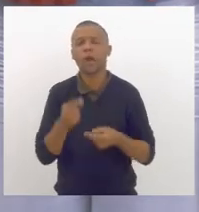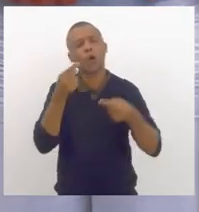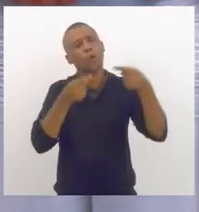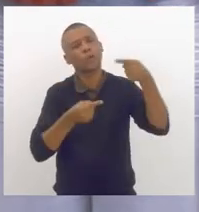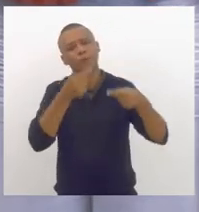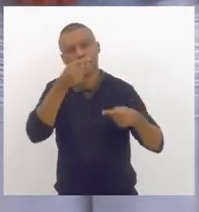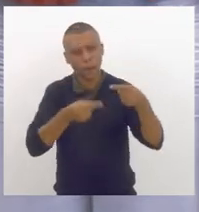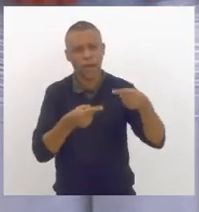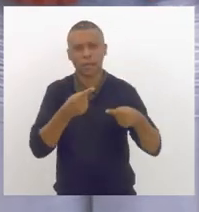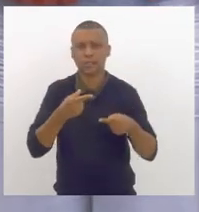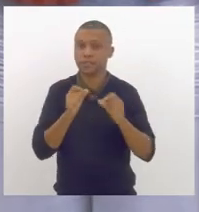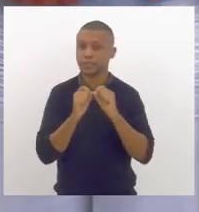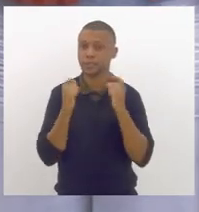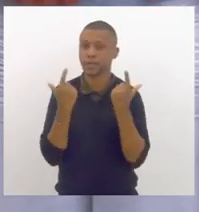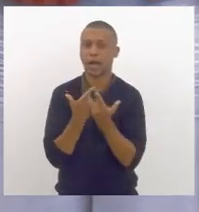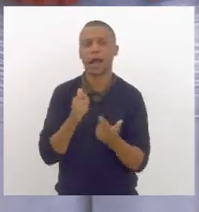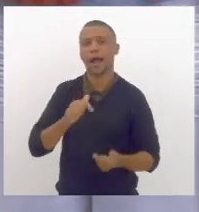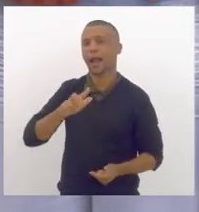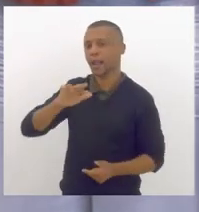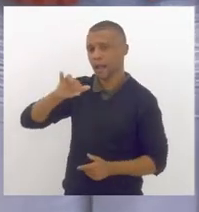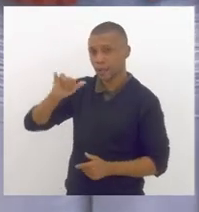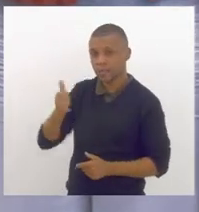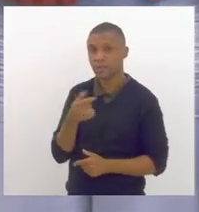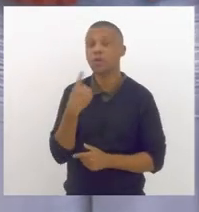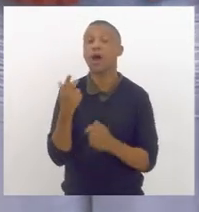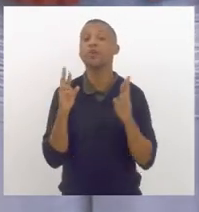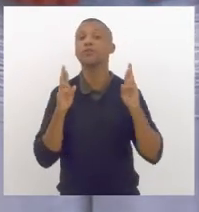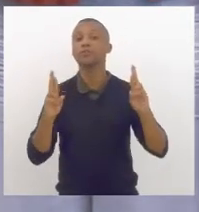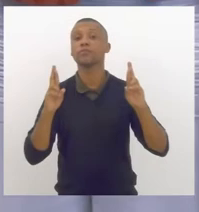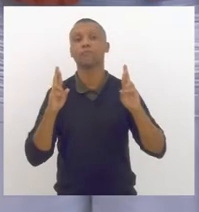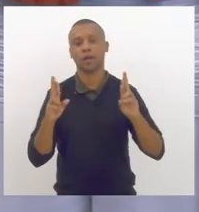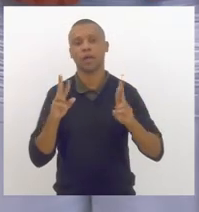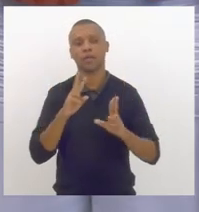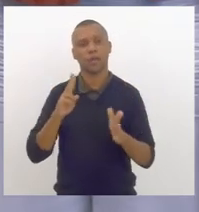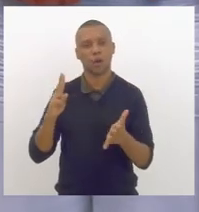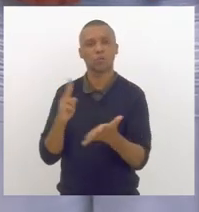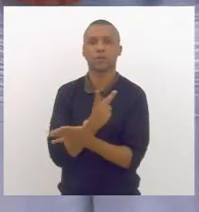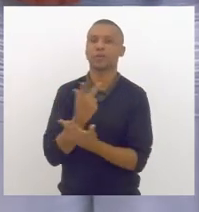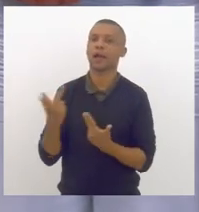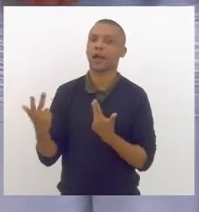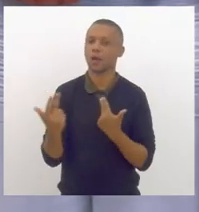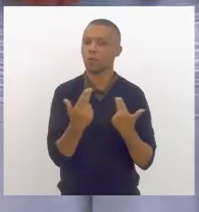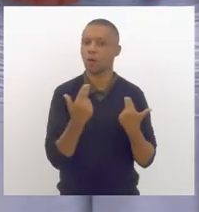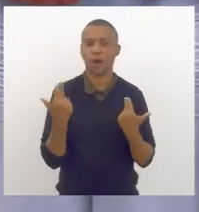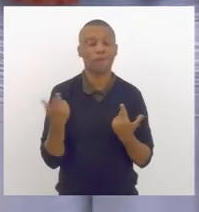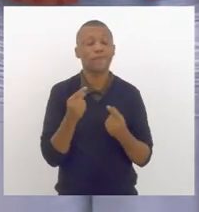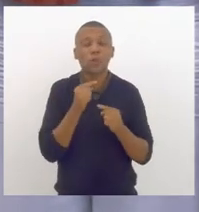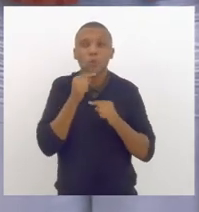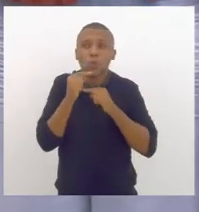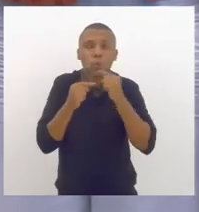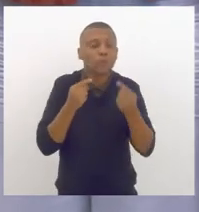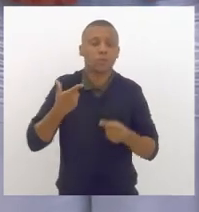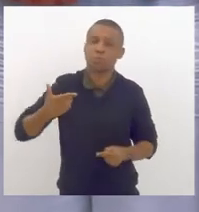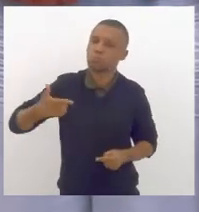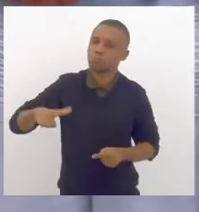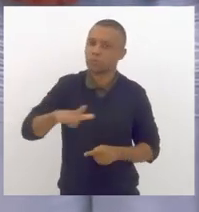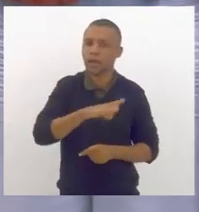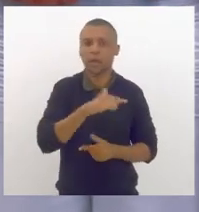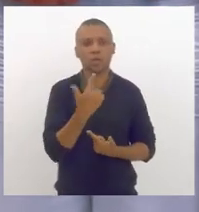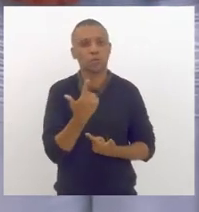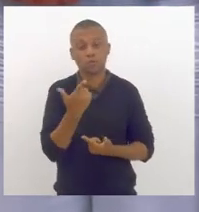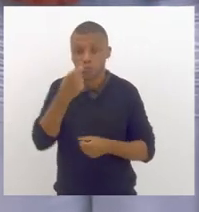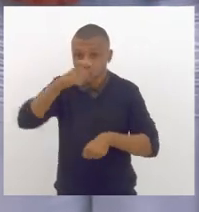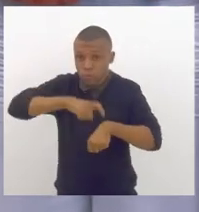ele tem acontecido e a gente espera que assim ocorra. E eu não tenho dúvida, senhora presidenta, que esse projeto, quando